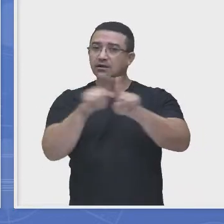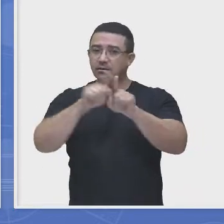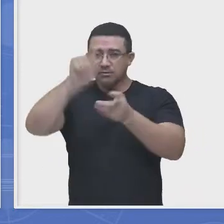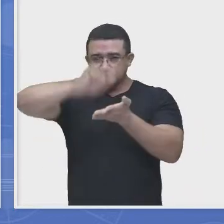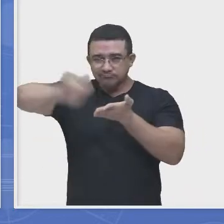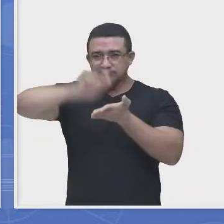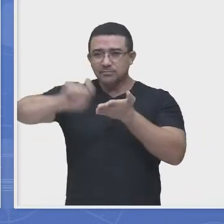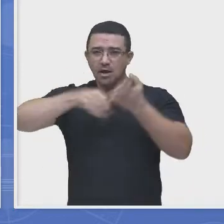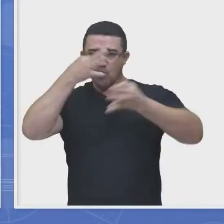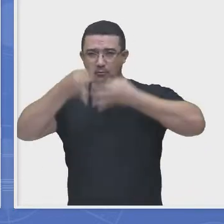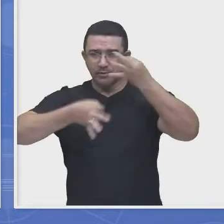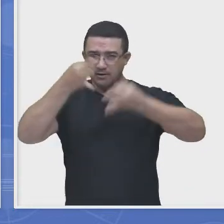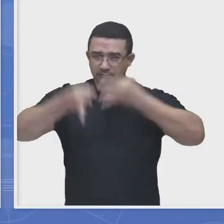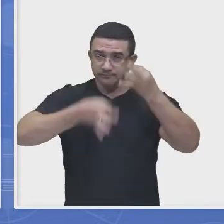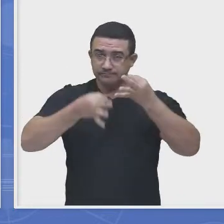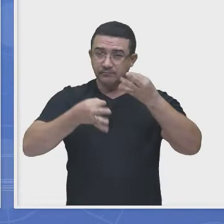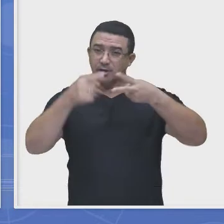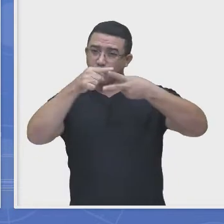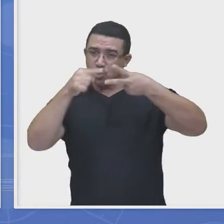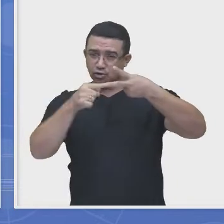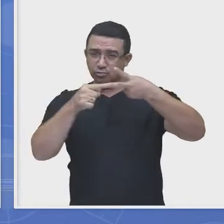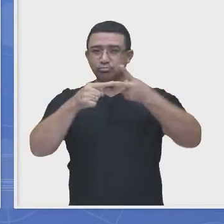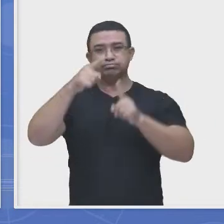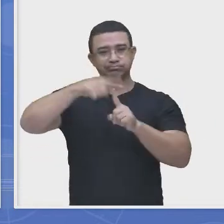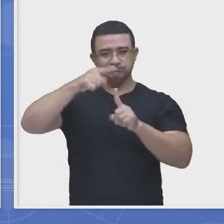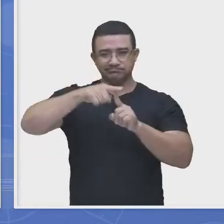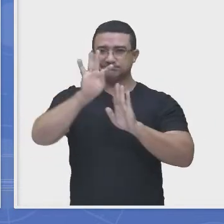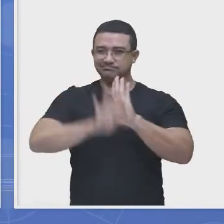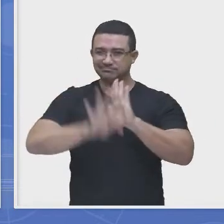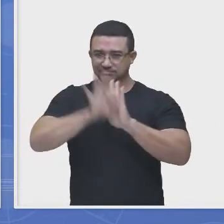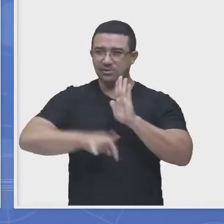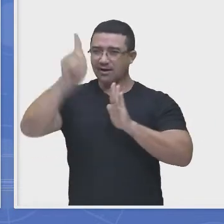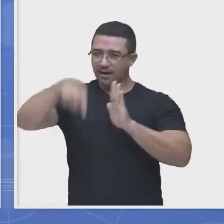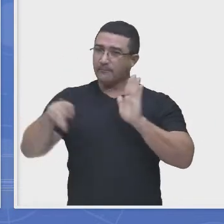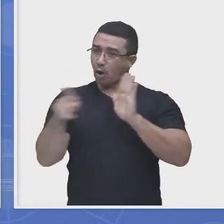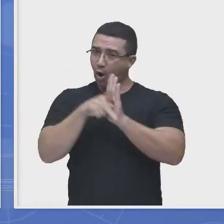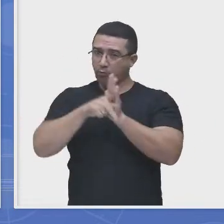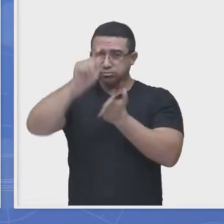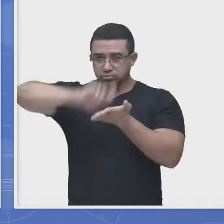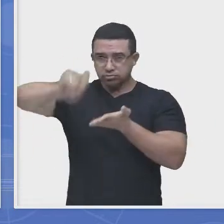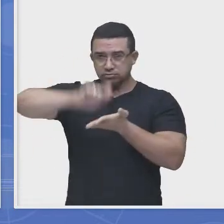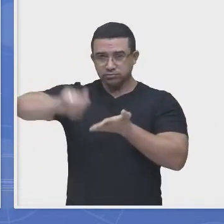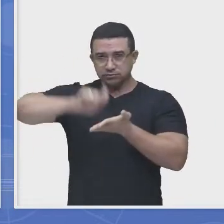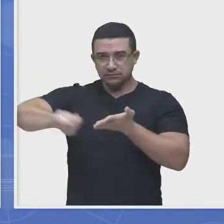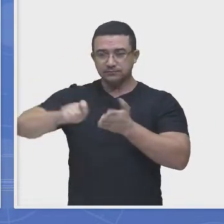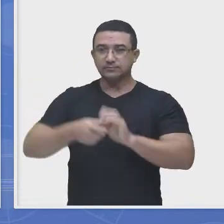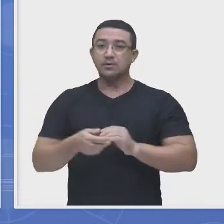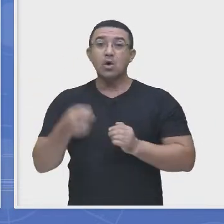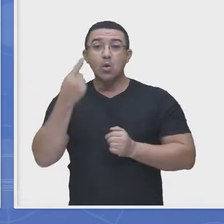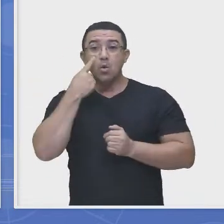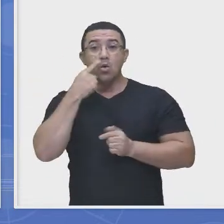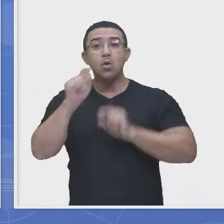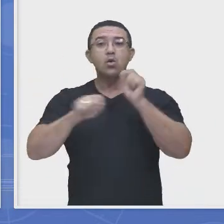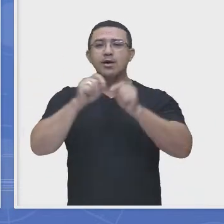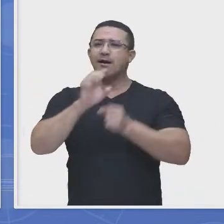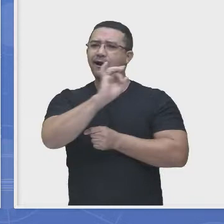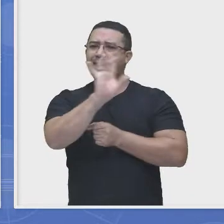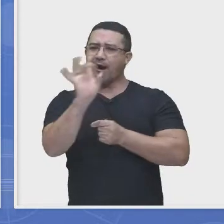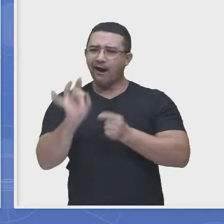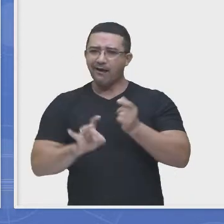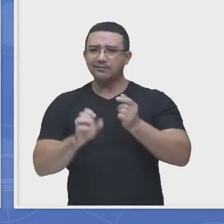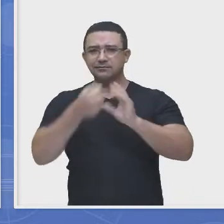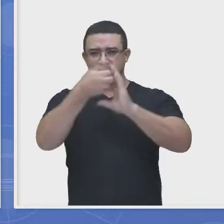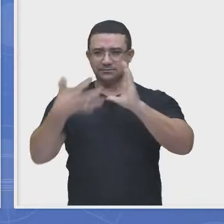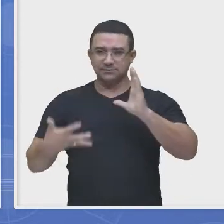dissertativo argumentativo. Dois tipos de textos que são dissertativos. Então, nós vamos compreender o que caracteriza cada um deles,